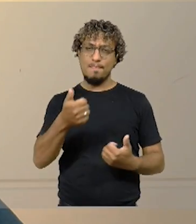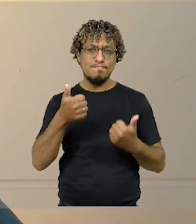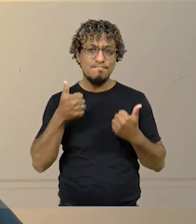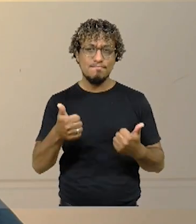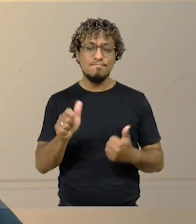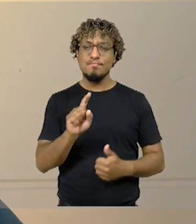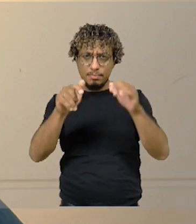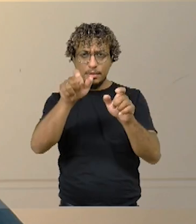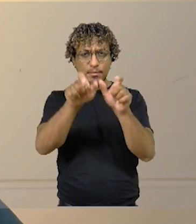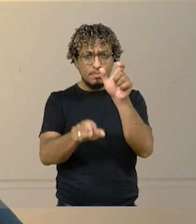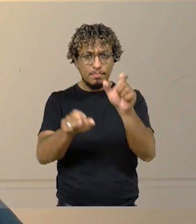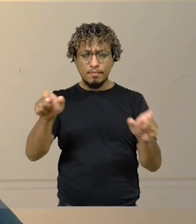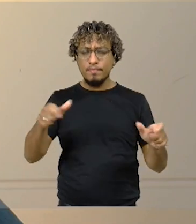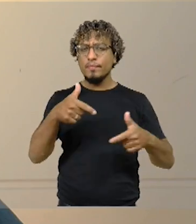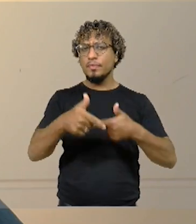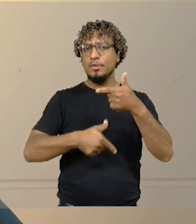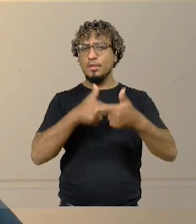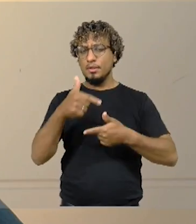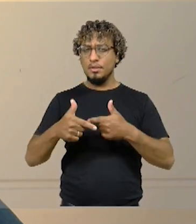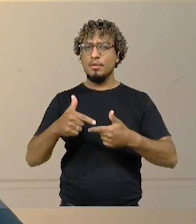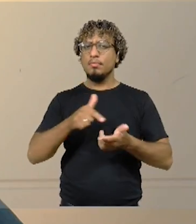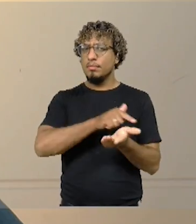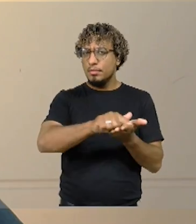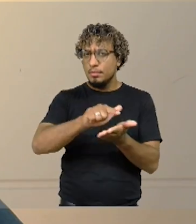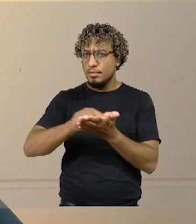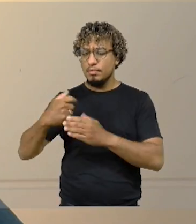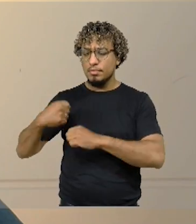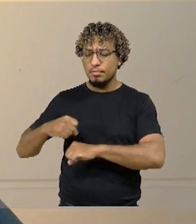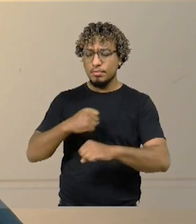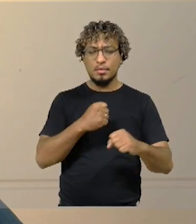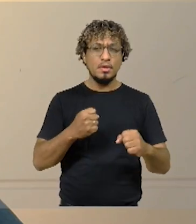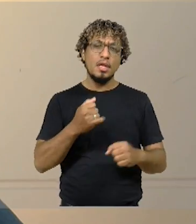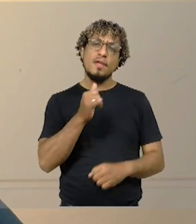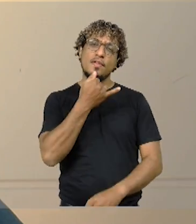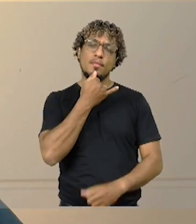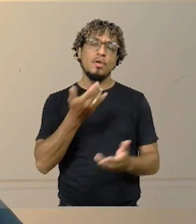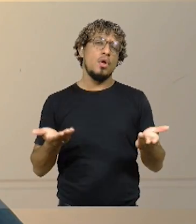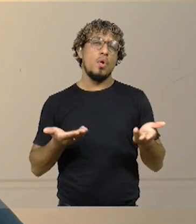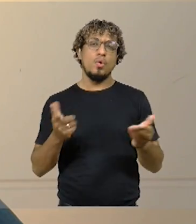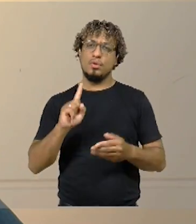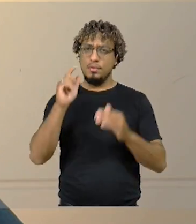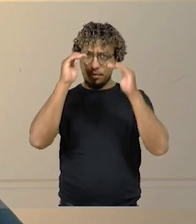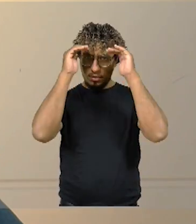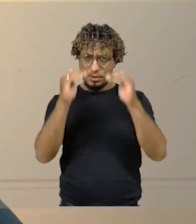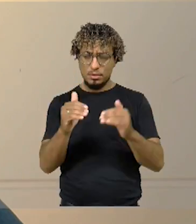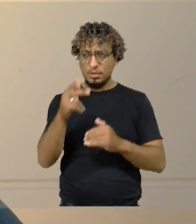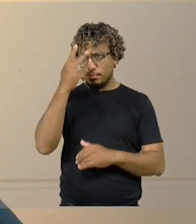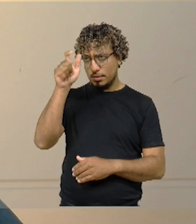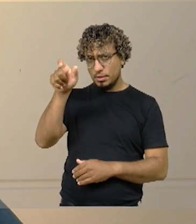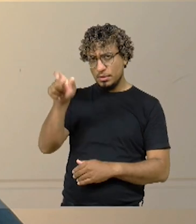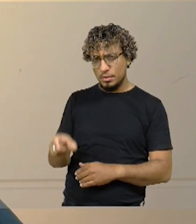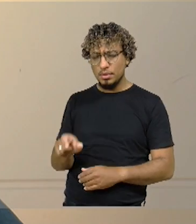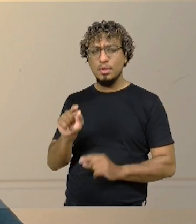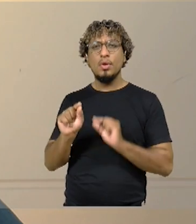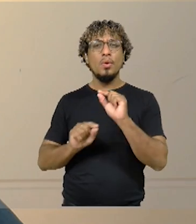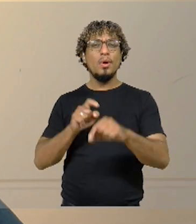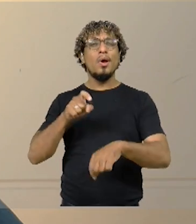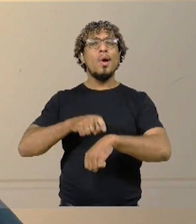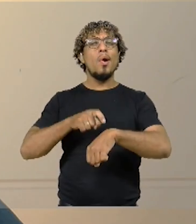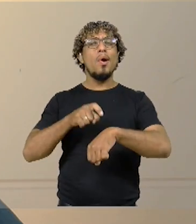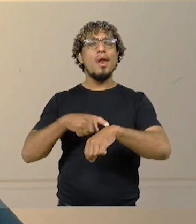e candidata antes da gravação da sabatina. A sabatina terá 20 minutos de duração. Hoje estamos recebendo o candidato